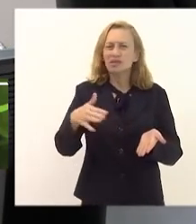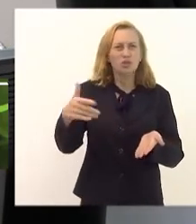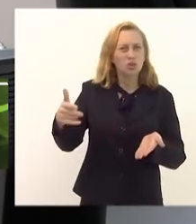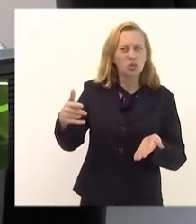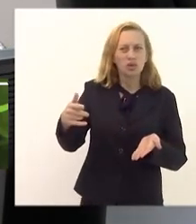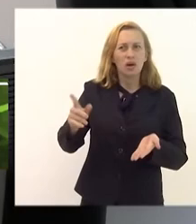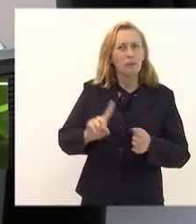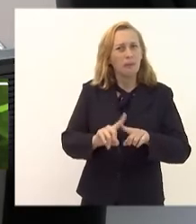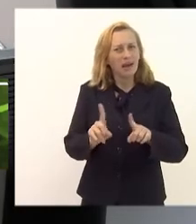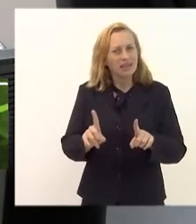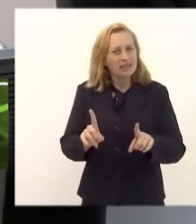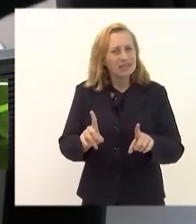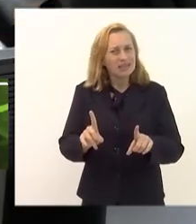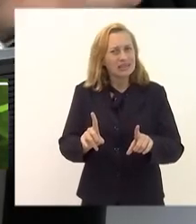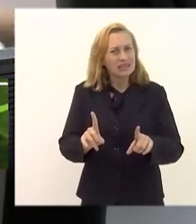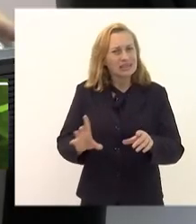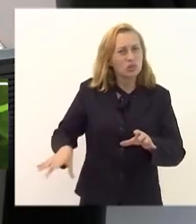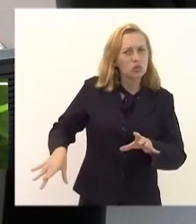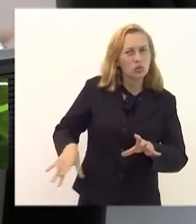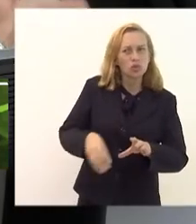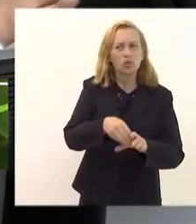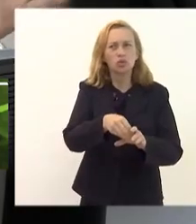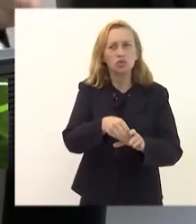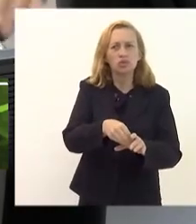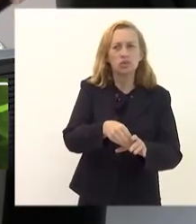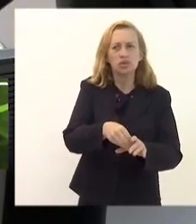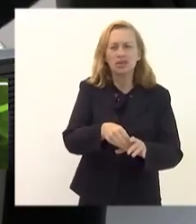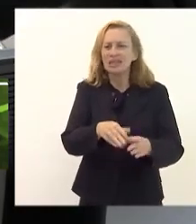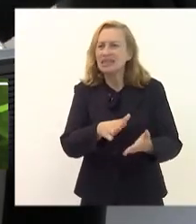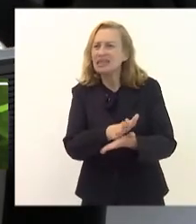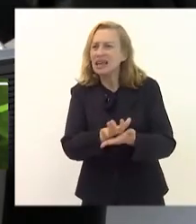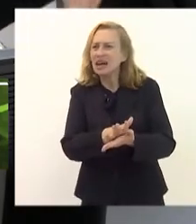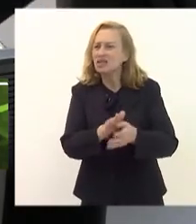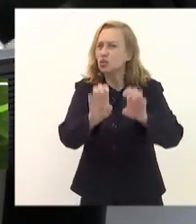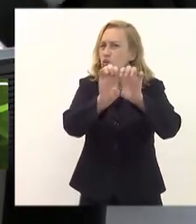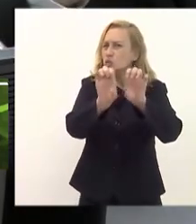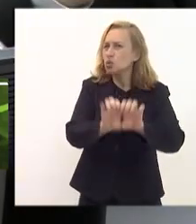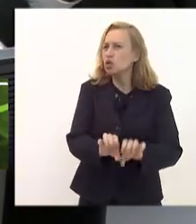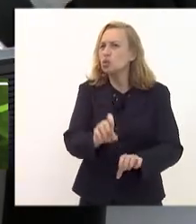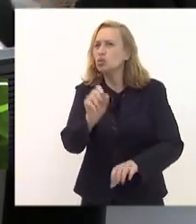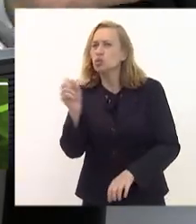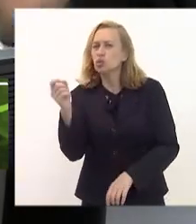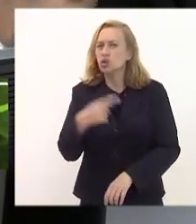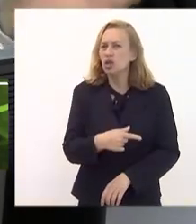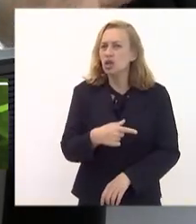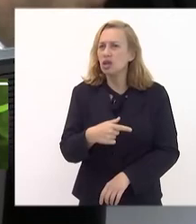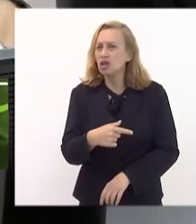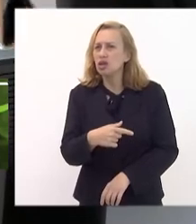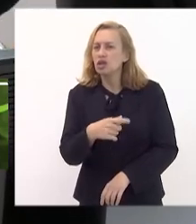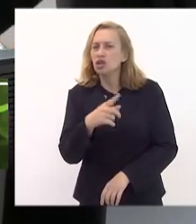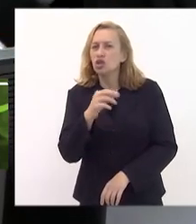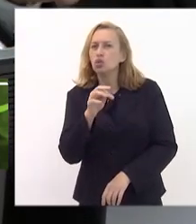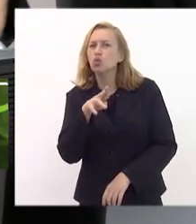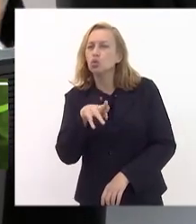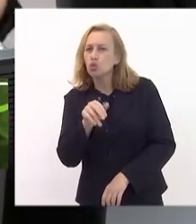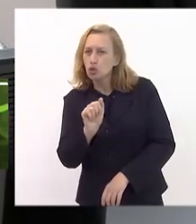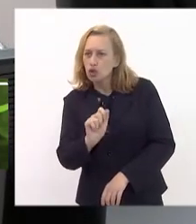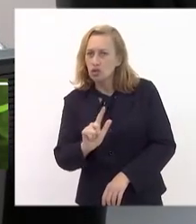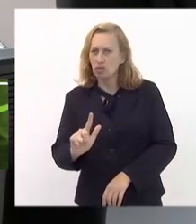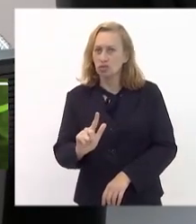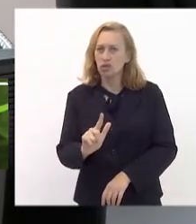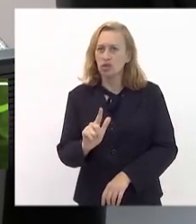mas que eles iam incluir, porque não tem para mim nada mais estruturante do que esse túnel extravasor, senão o